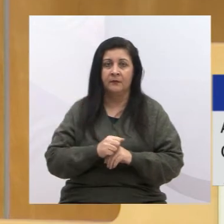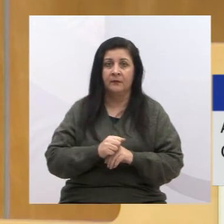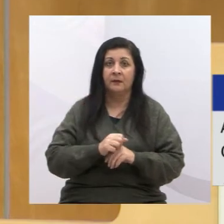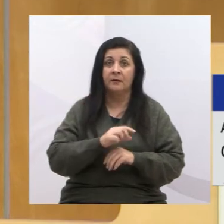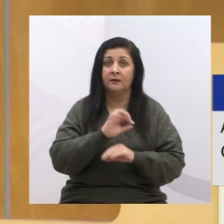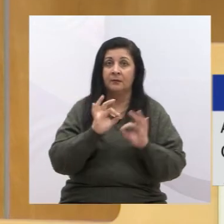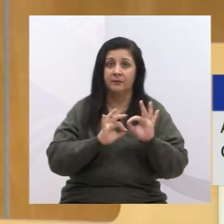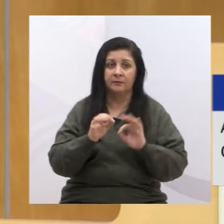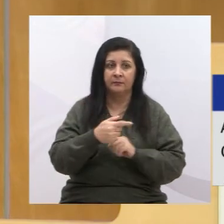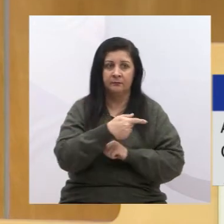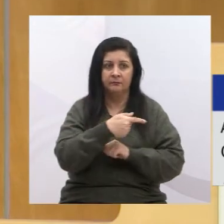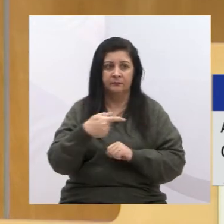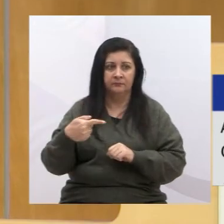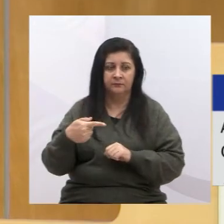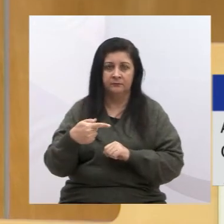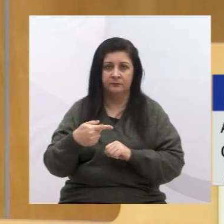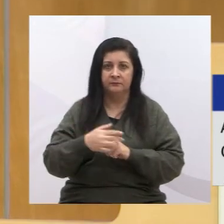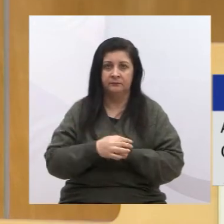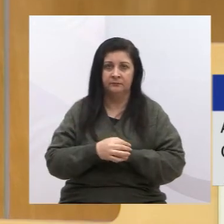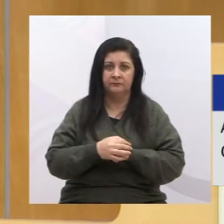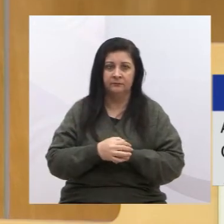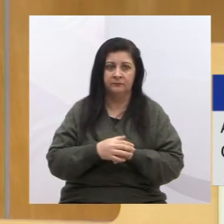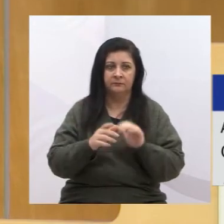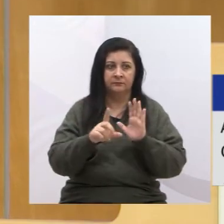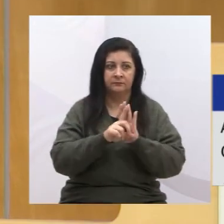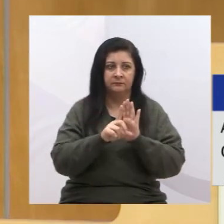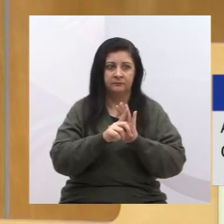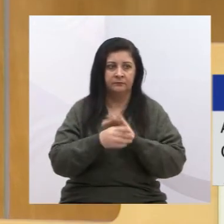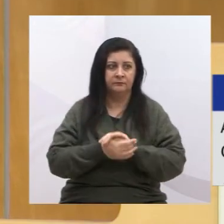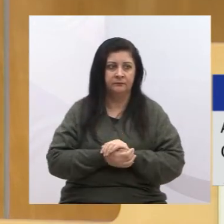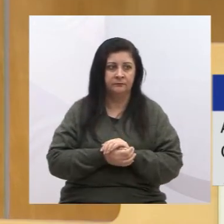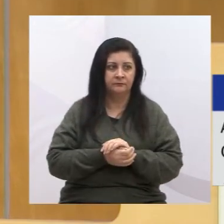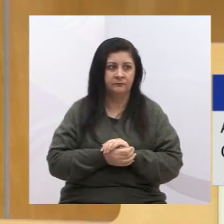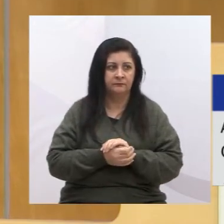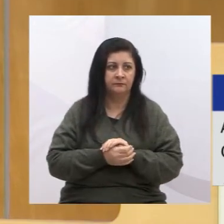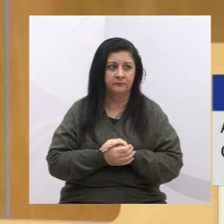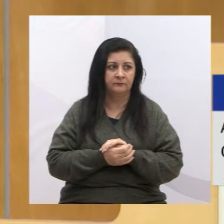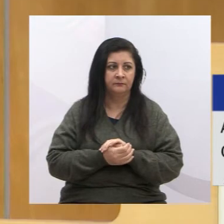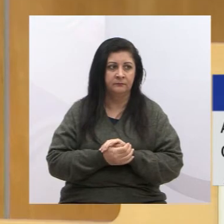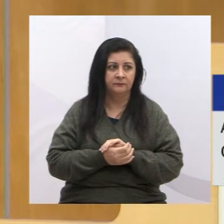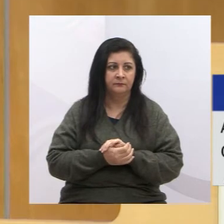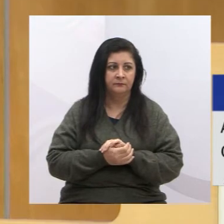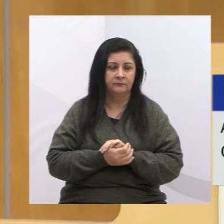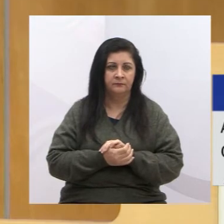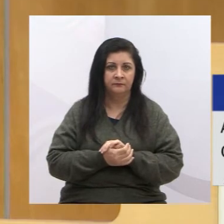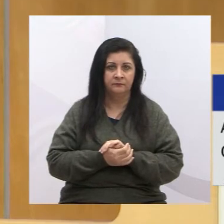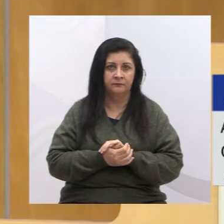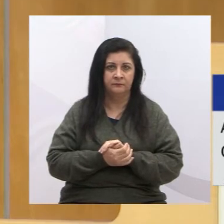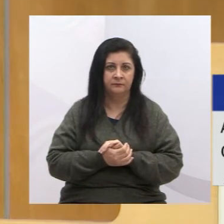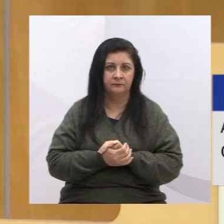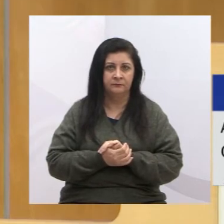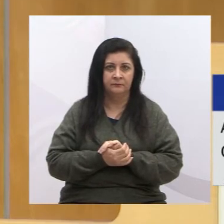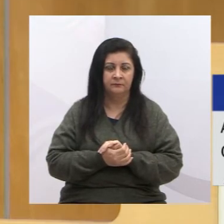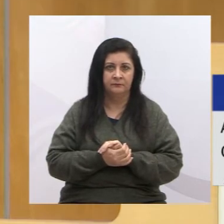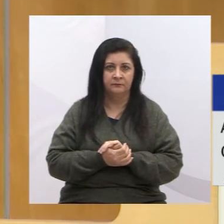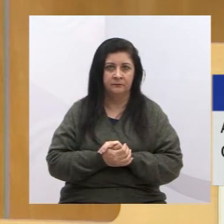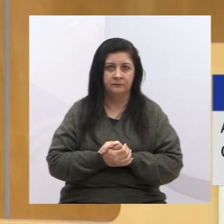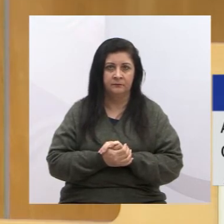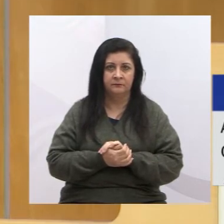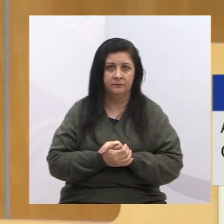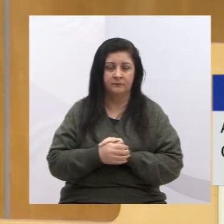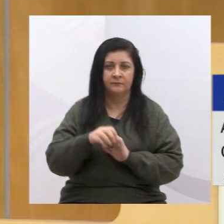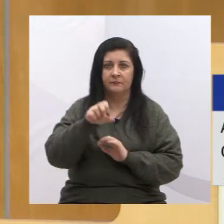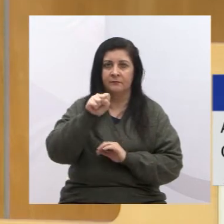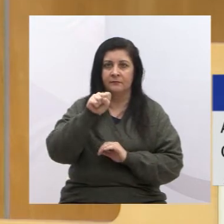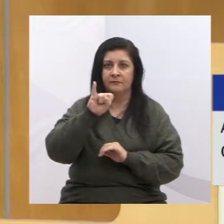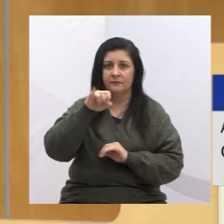de conscientização. Eu vou só pegar o nome aqui certinho, para eu não me equivocar. Que é o CIMA,